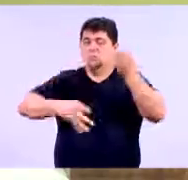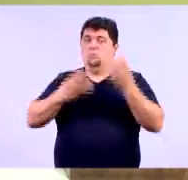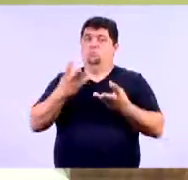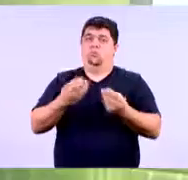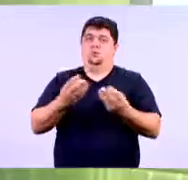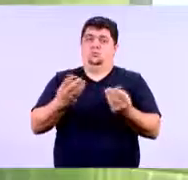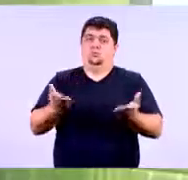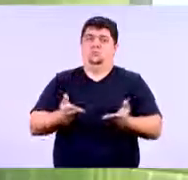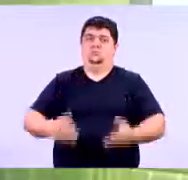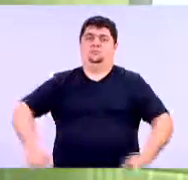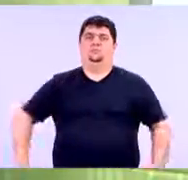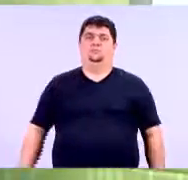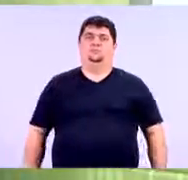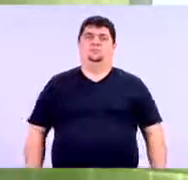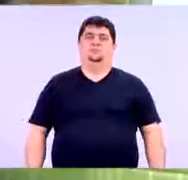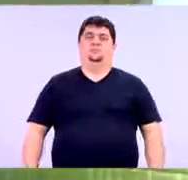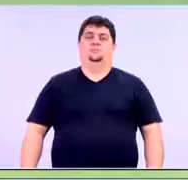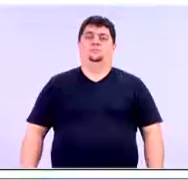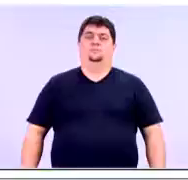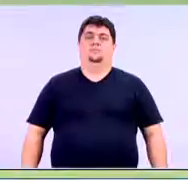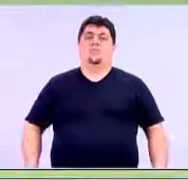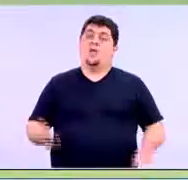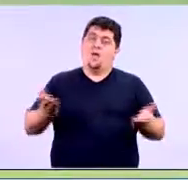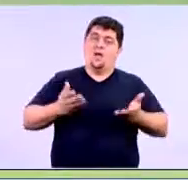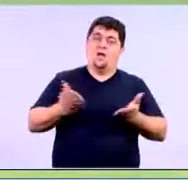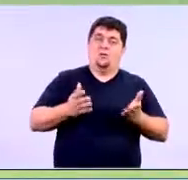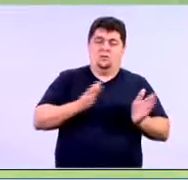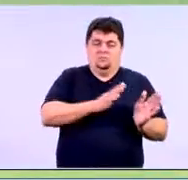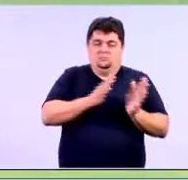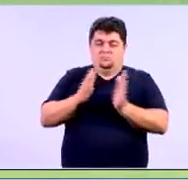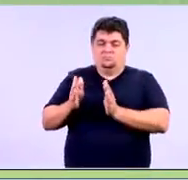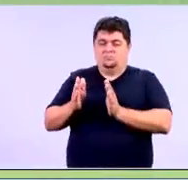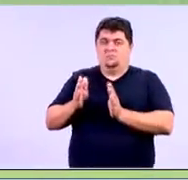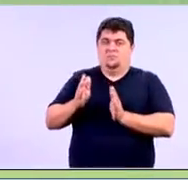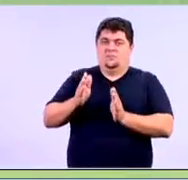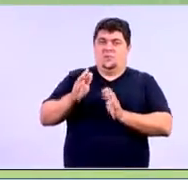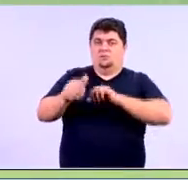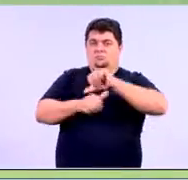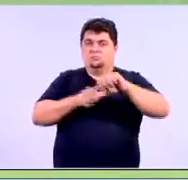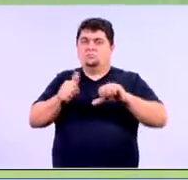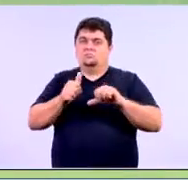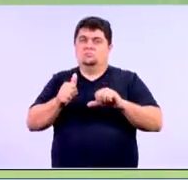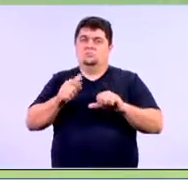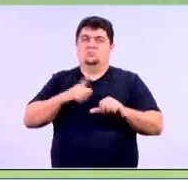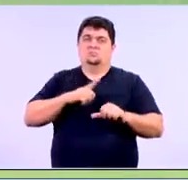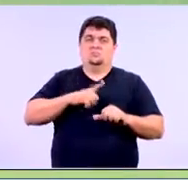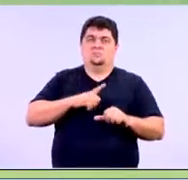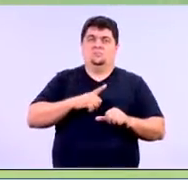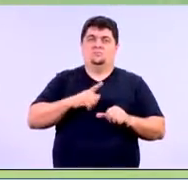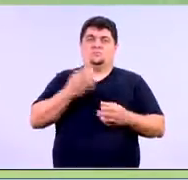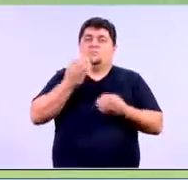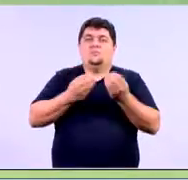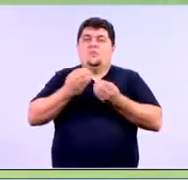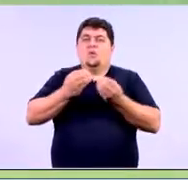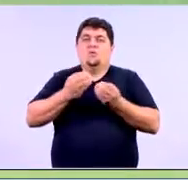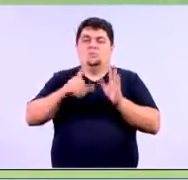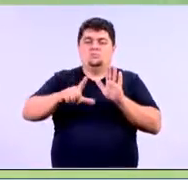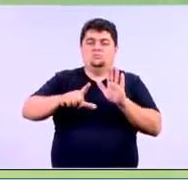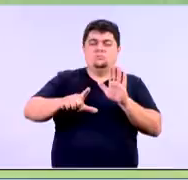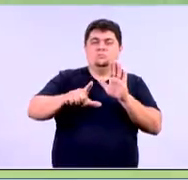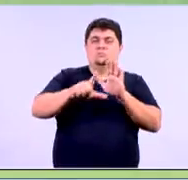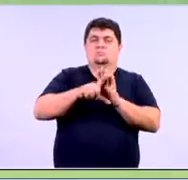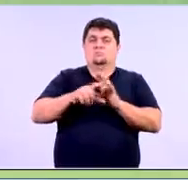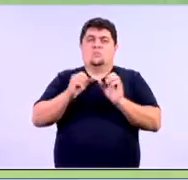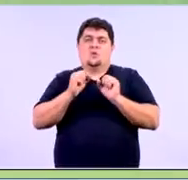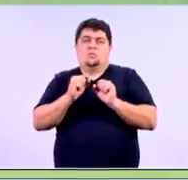aula. Tudo bem, agora nós passaremos para uma situação apresentável de como essas leis